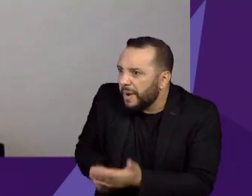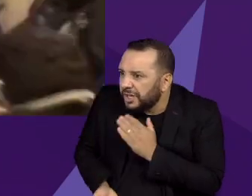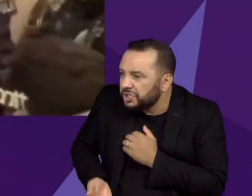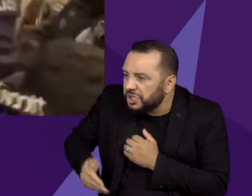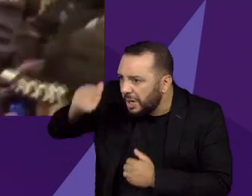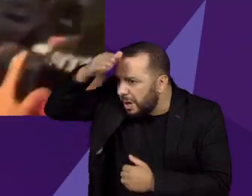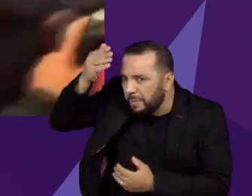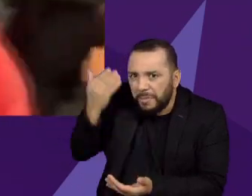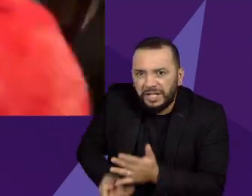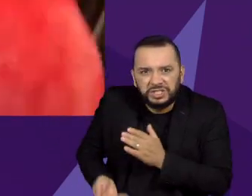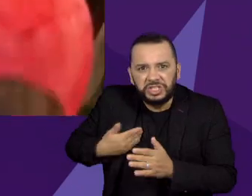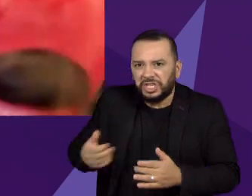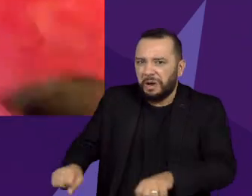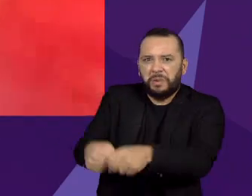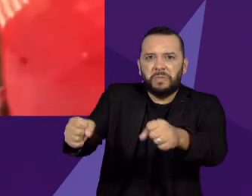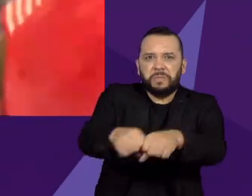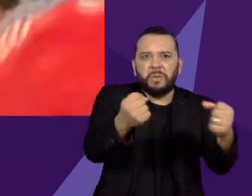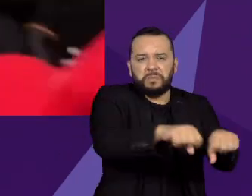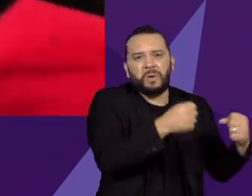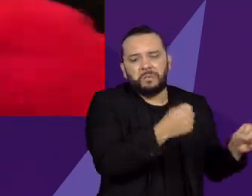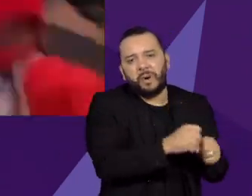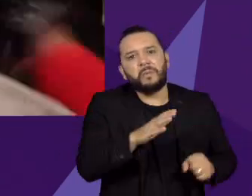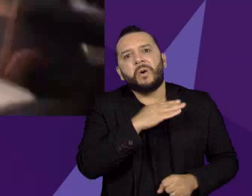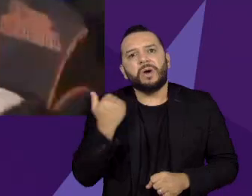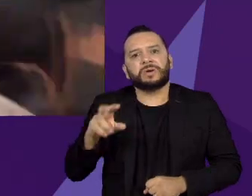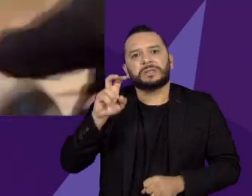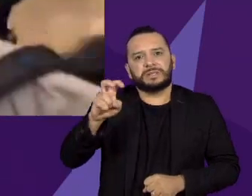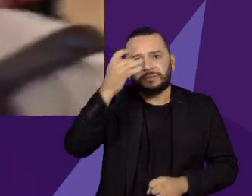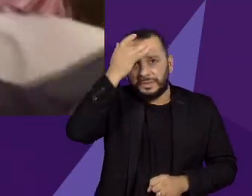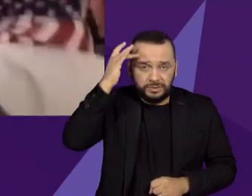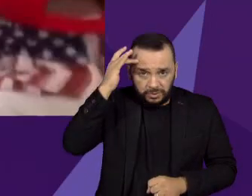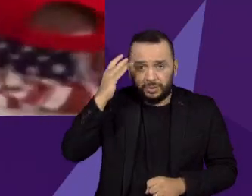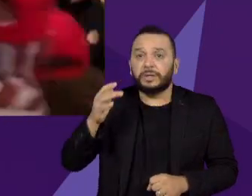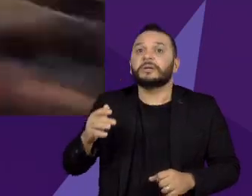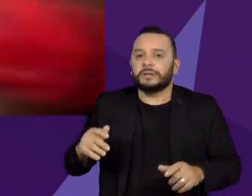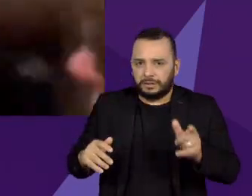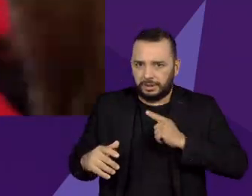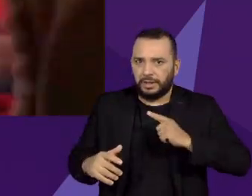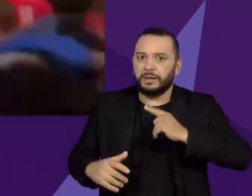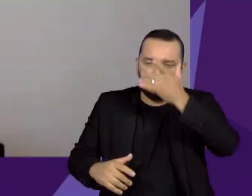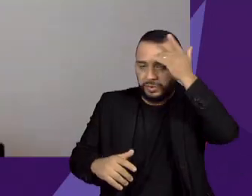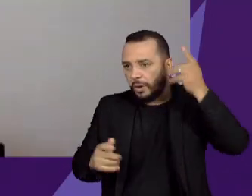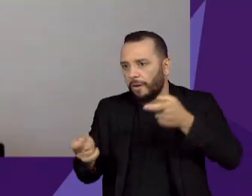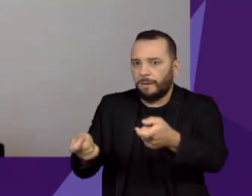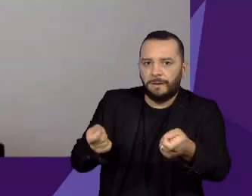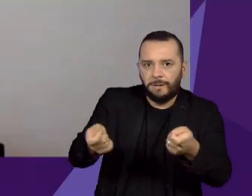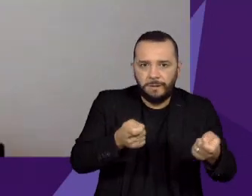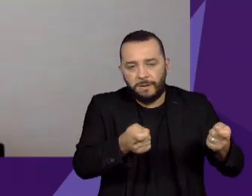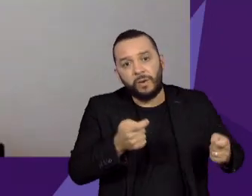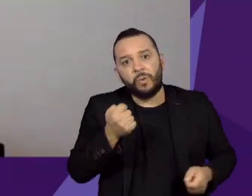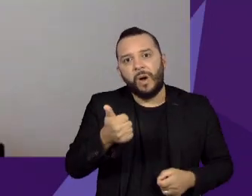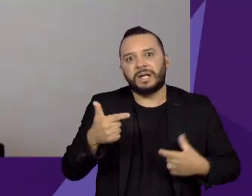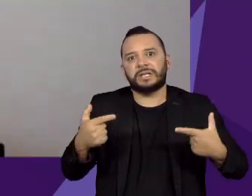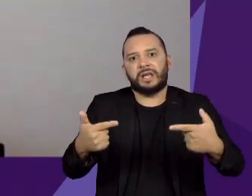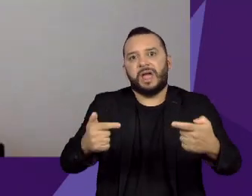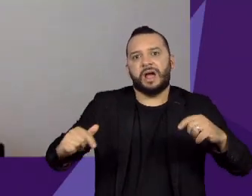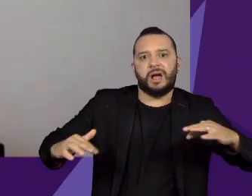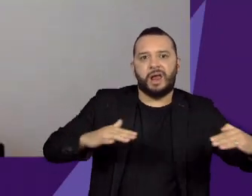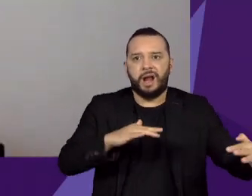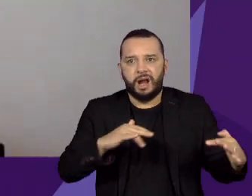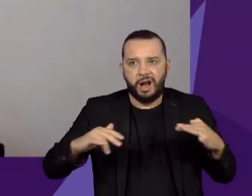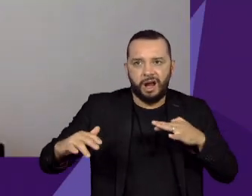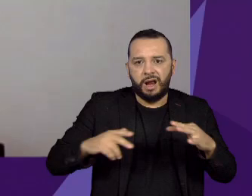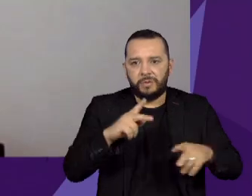pessoas. Aquilo quase que vai para uma guerra civil se não tem os moderados ali no entorno. E a gente está vendo aqui no Brasil